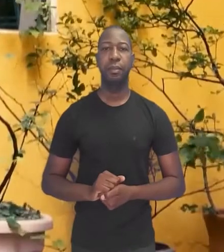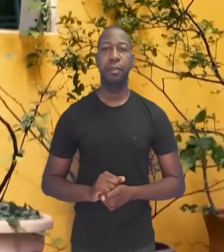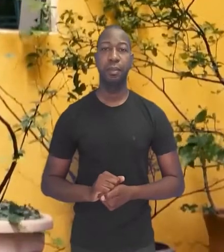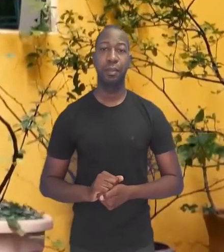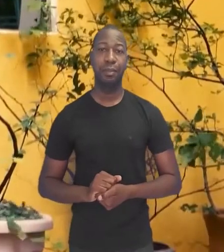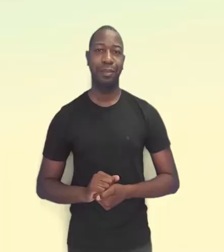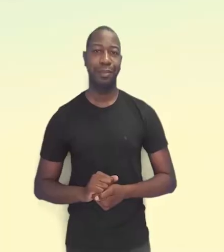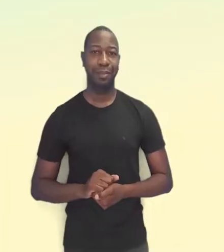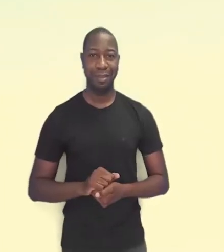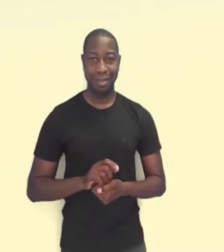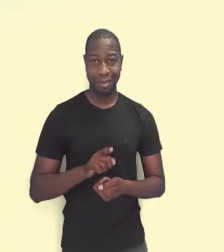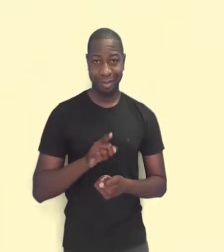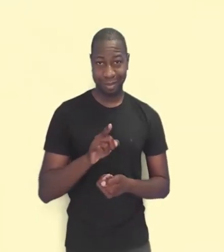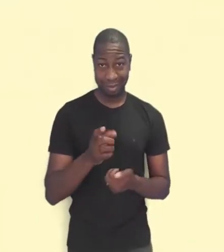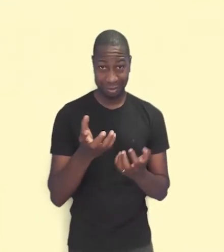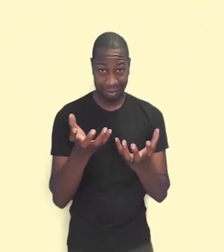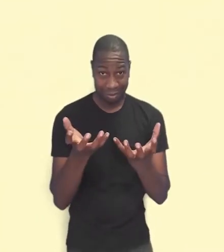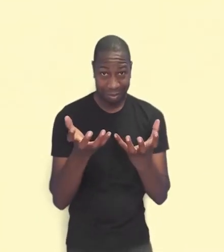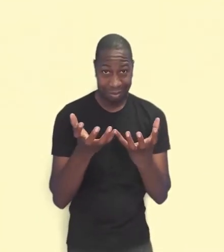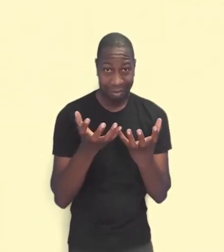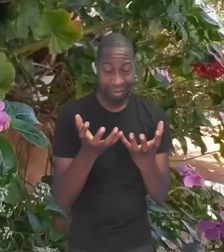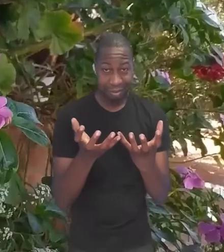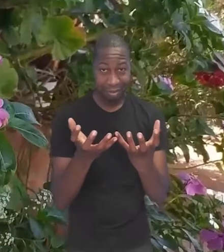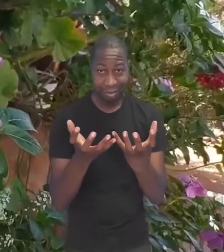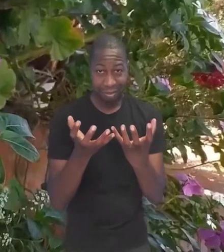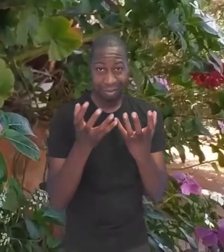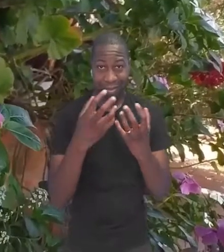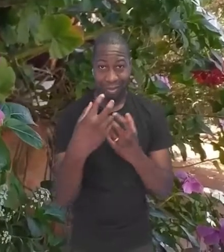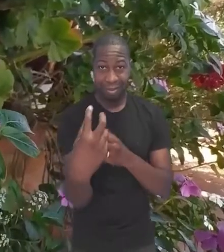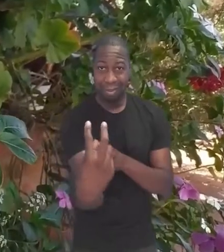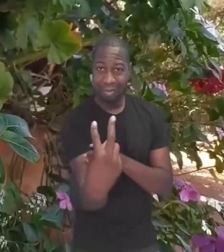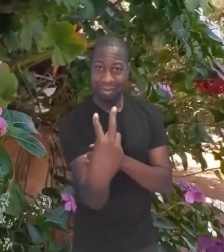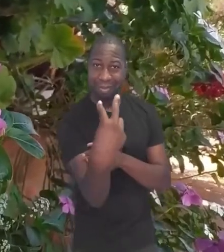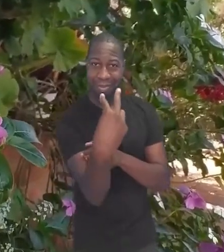fazer você querer me ver e te esperar.